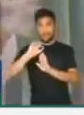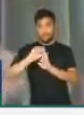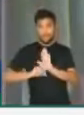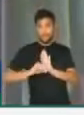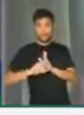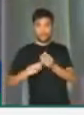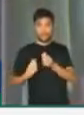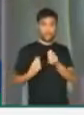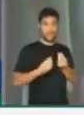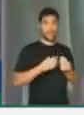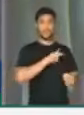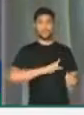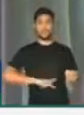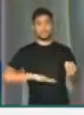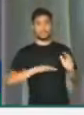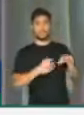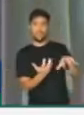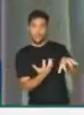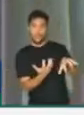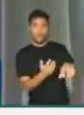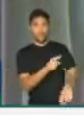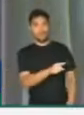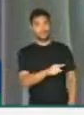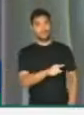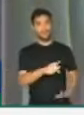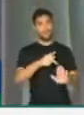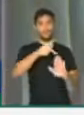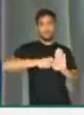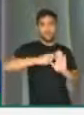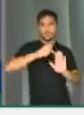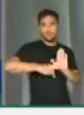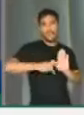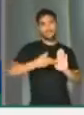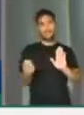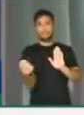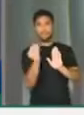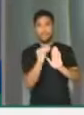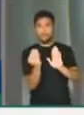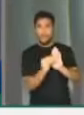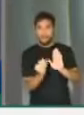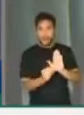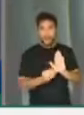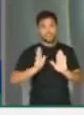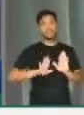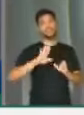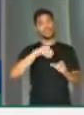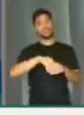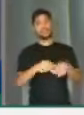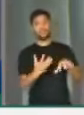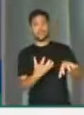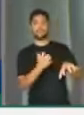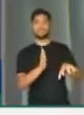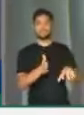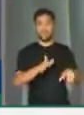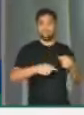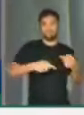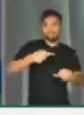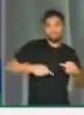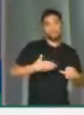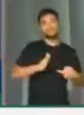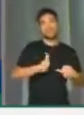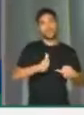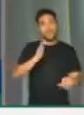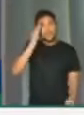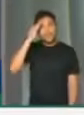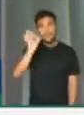da Câmara, ao presidente do Senado, com os projetos que ele elencou, projetos que já estão na casa tramitando, ele não